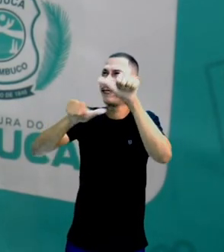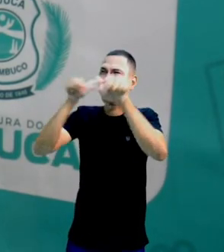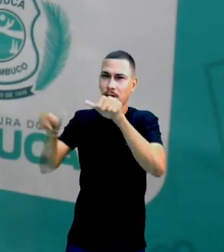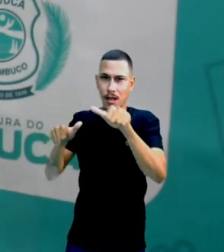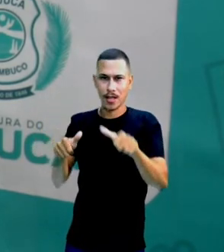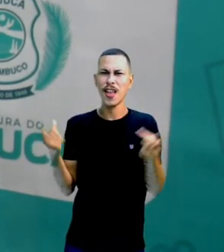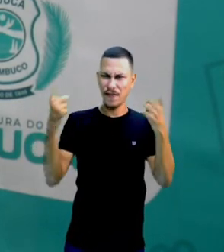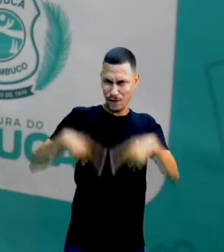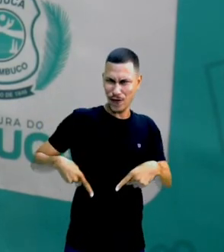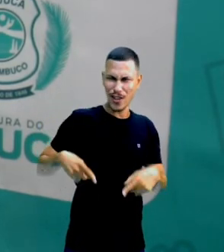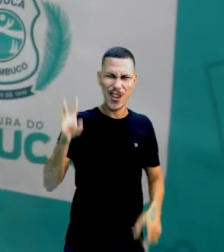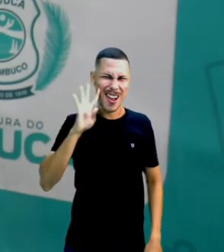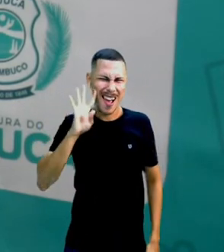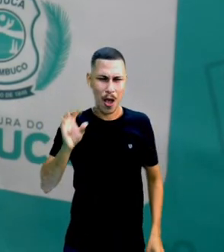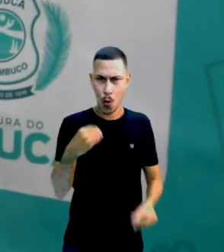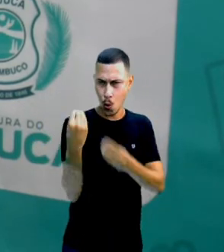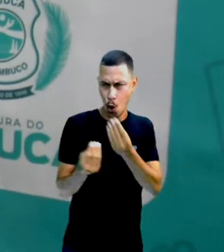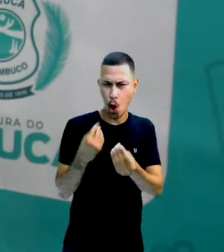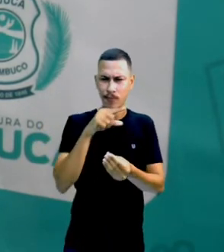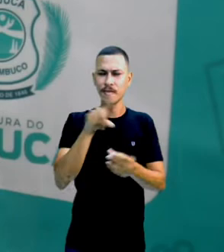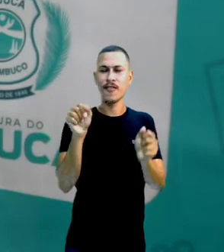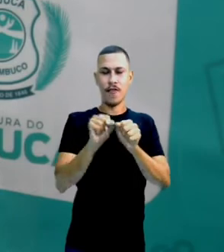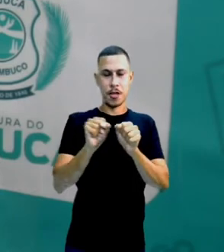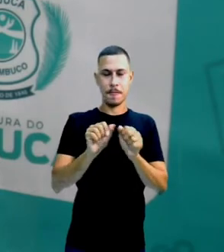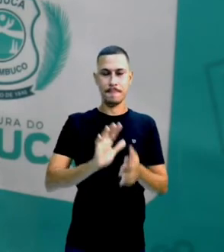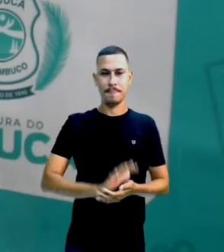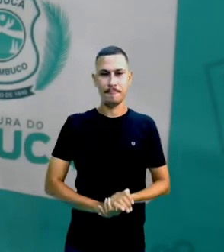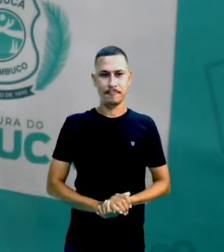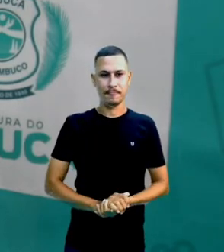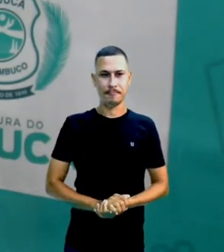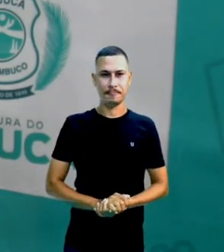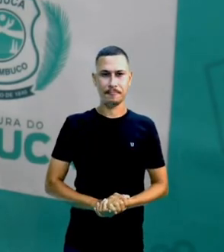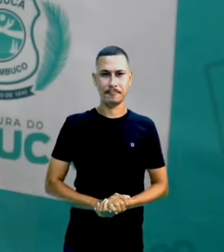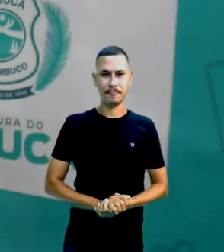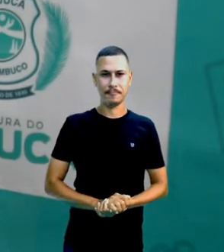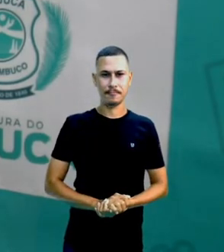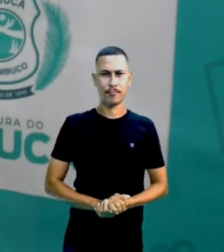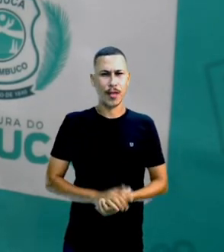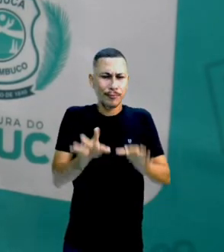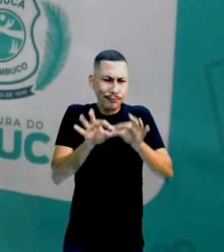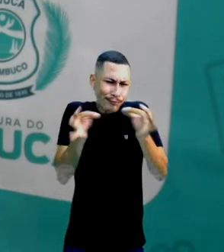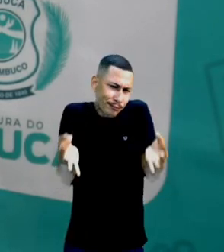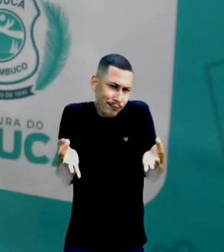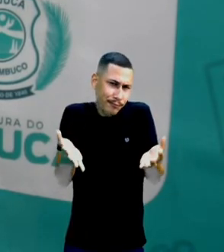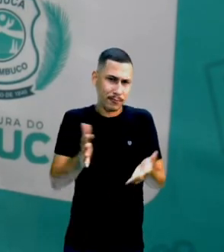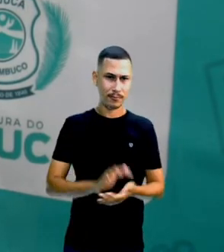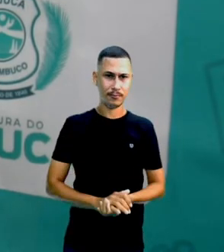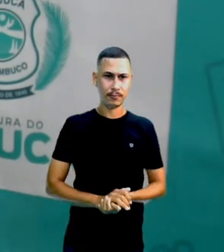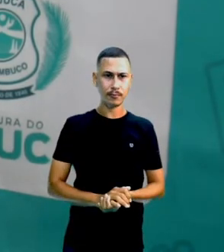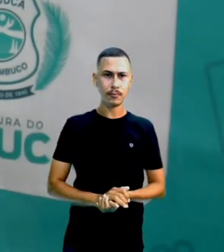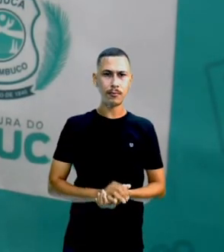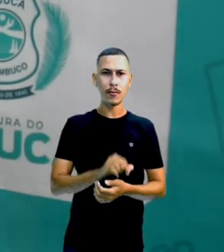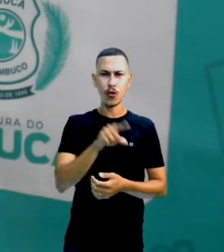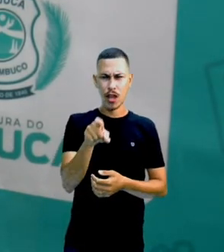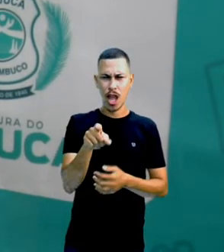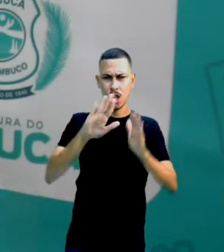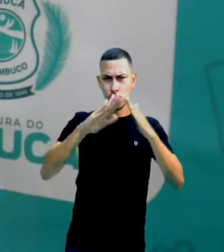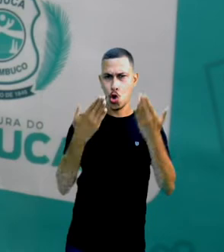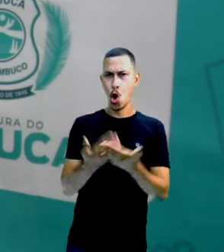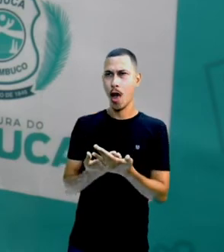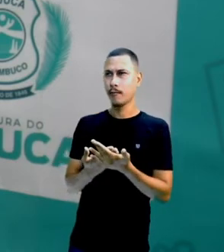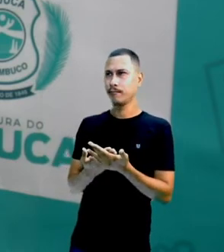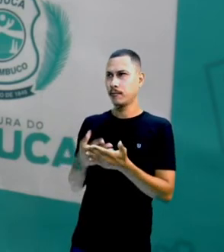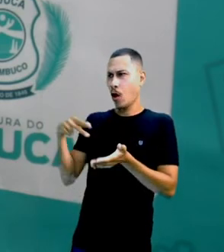legal. Como é que vocês irão fazer isso? É simples. Quando você for para a escola, você já